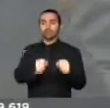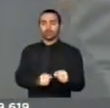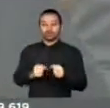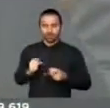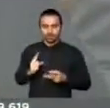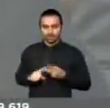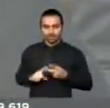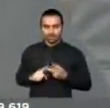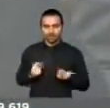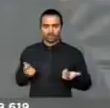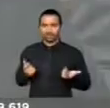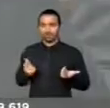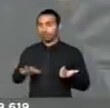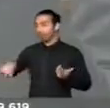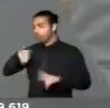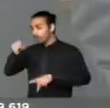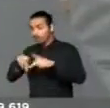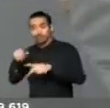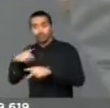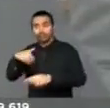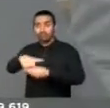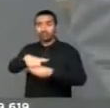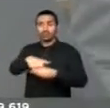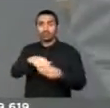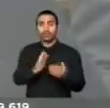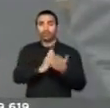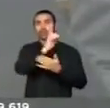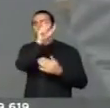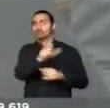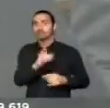pudesse representar na chefia desta nação.